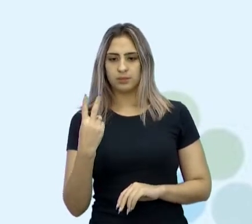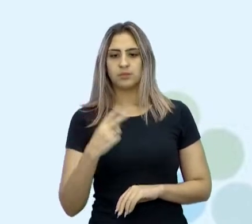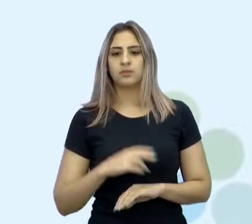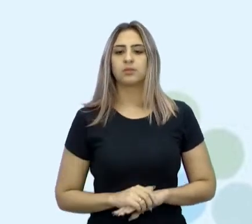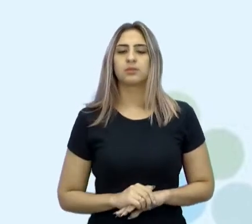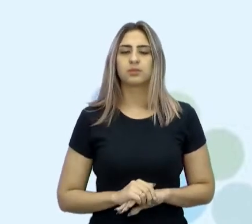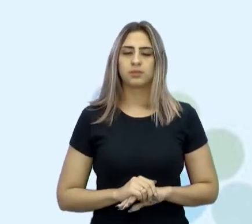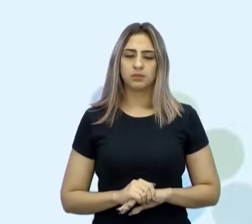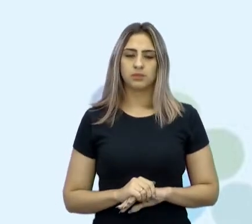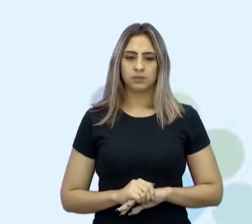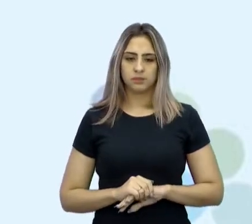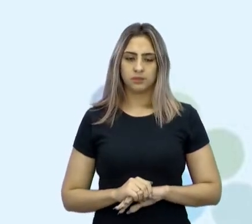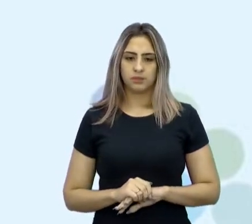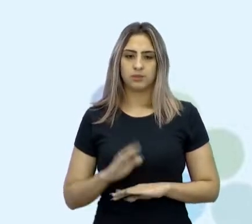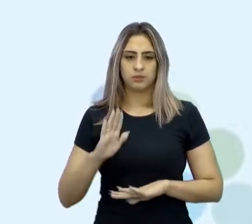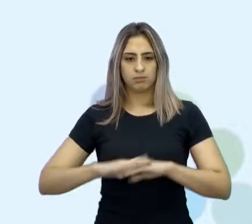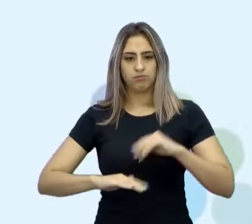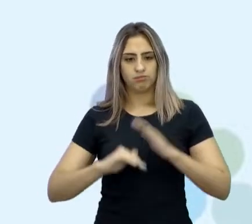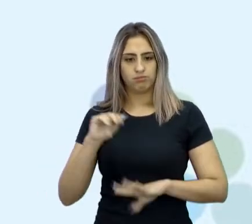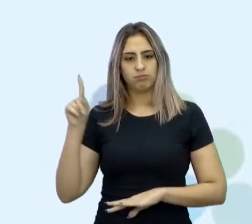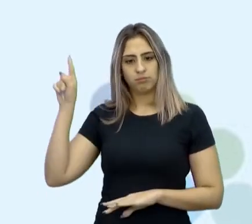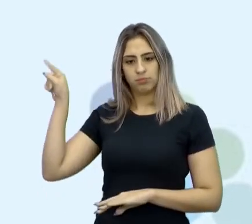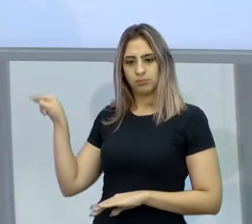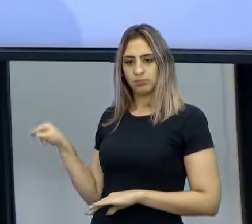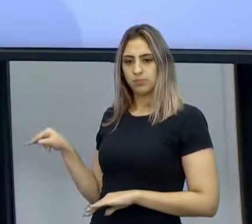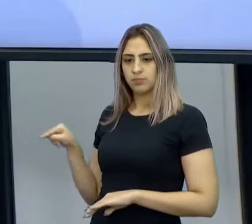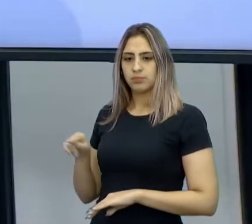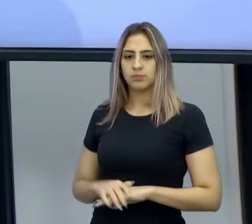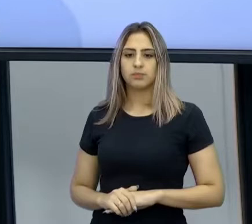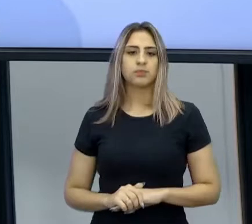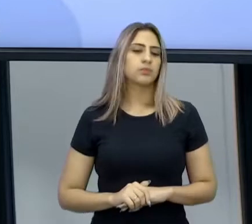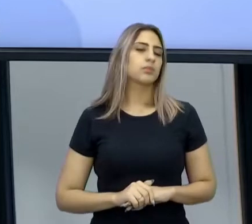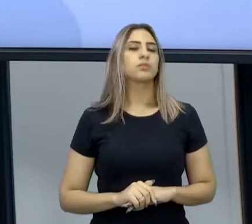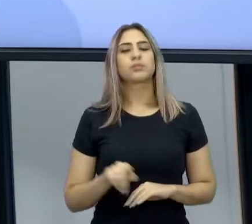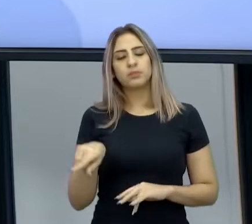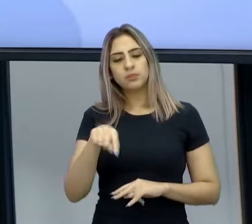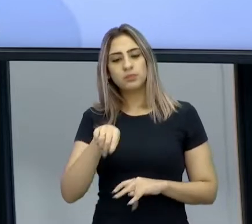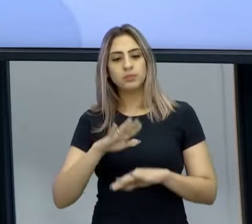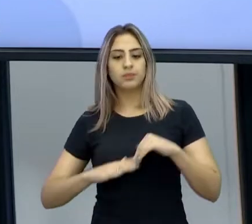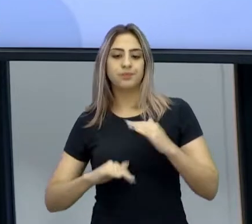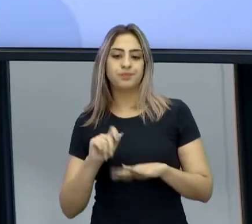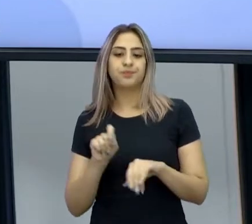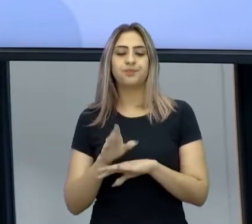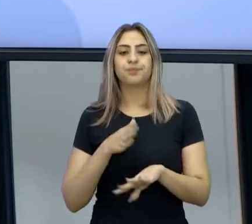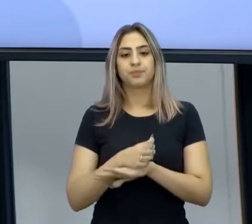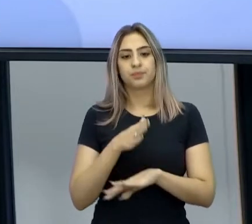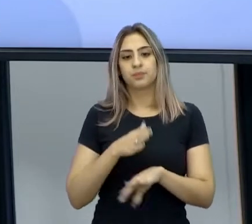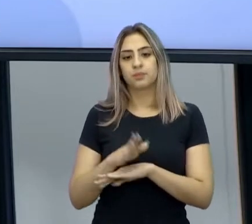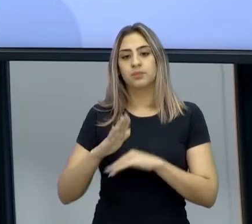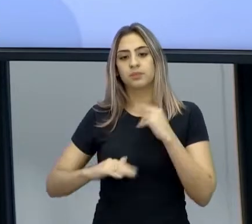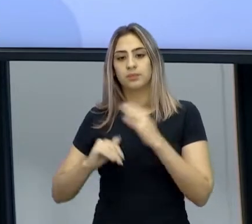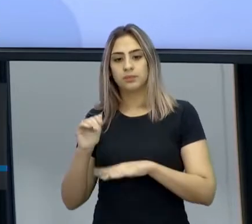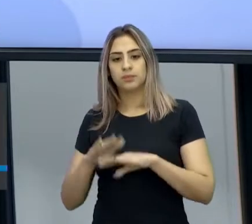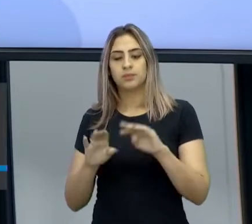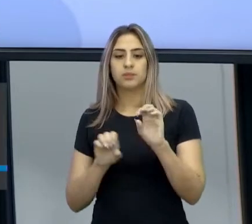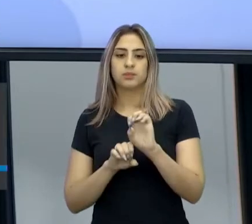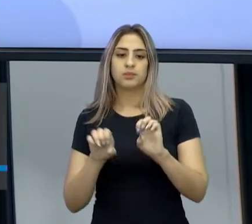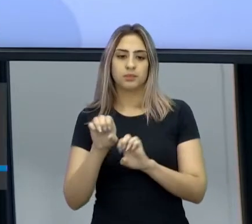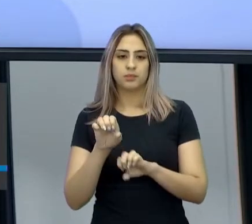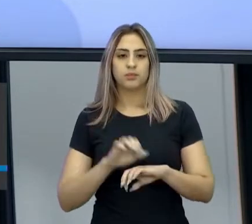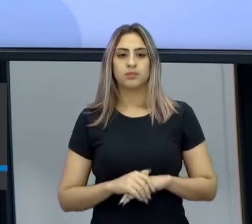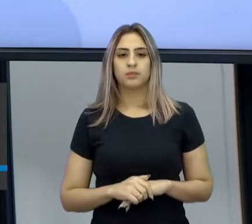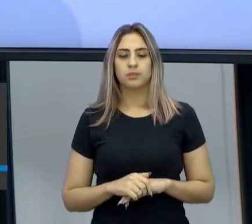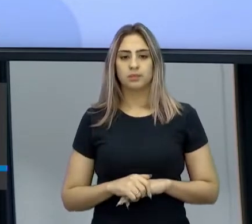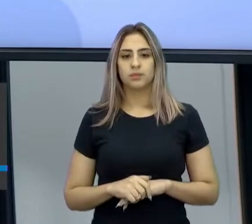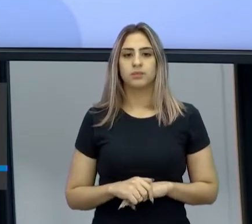06 e habilidade 12. Então são essas habilidades aí que fazem parte aí, que são habilidades dos eixos estruturantes, né?